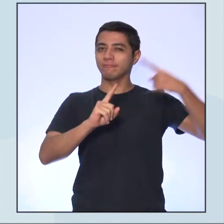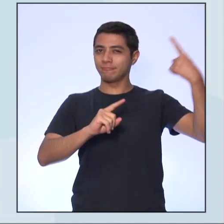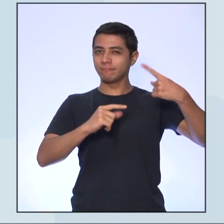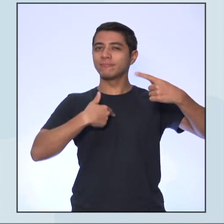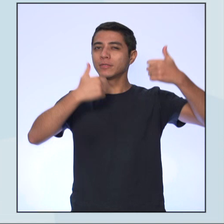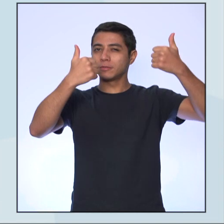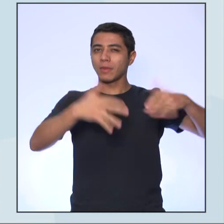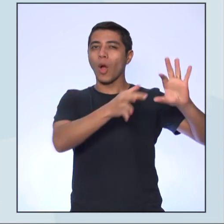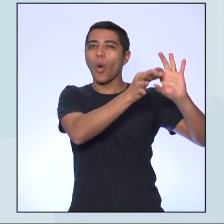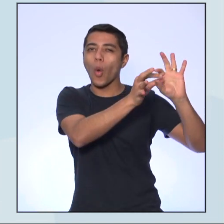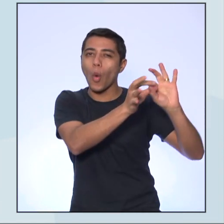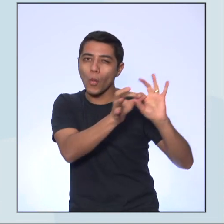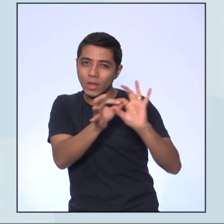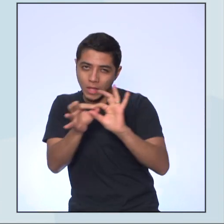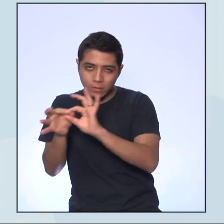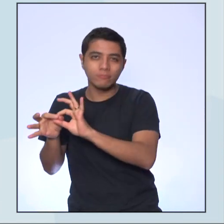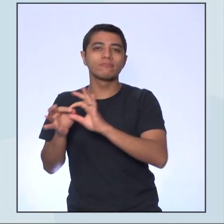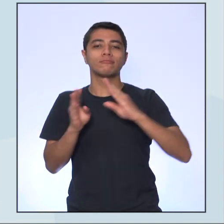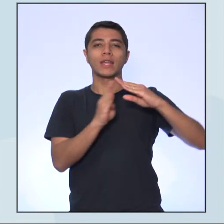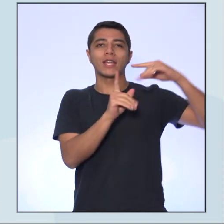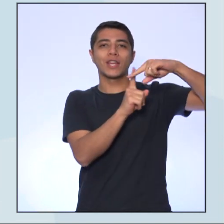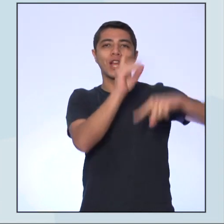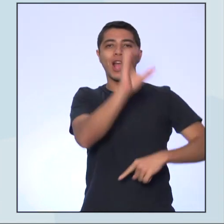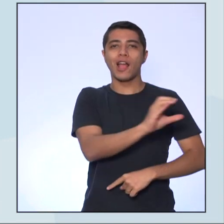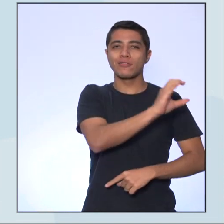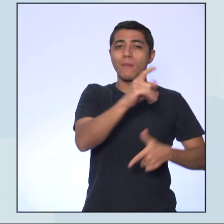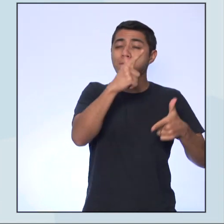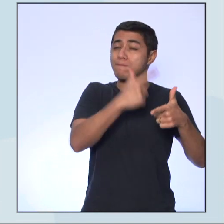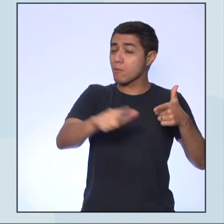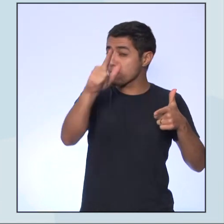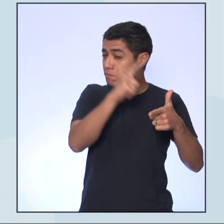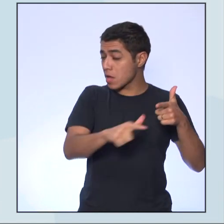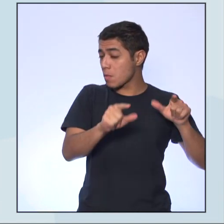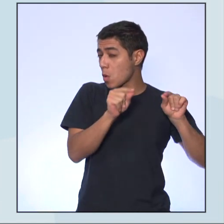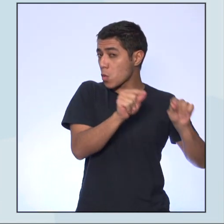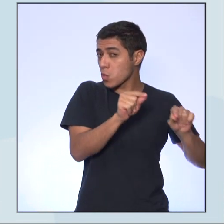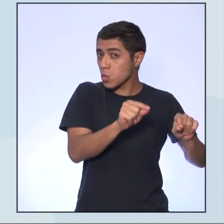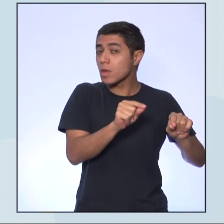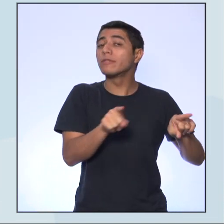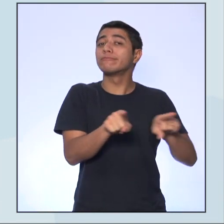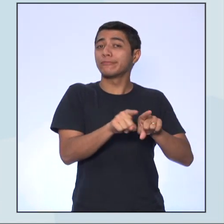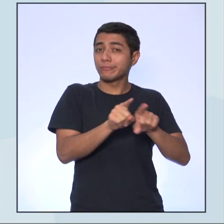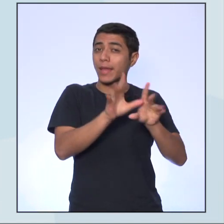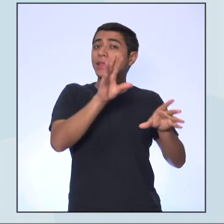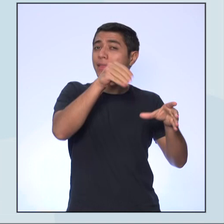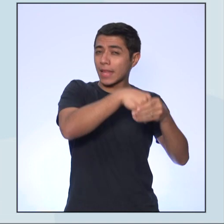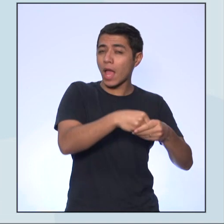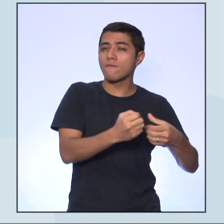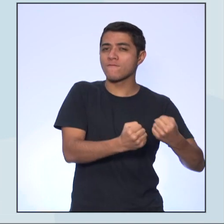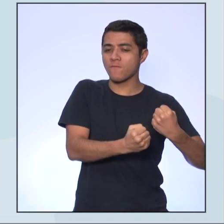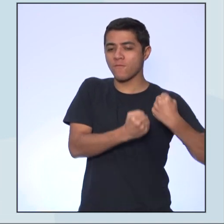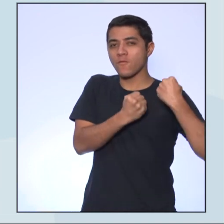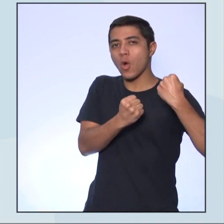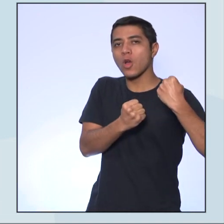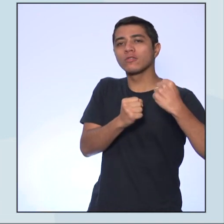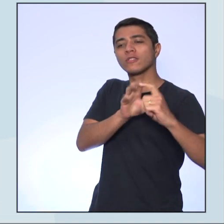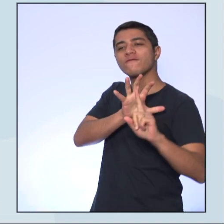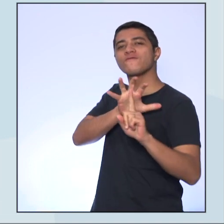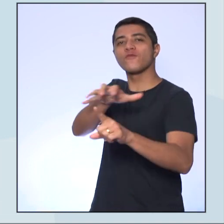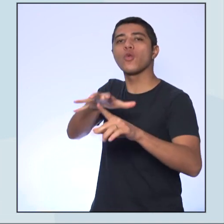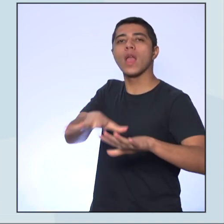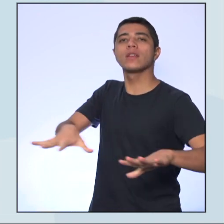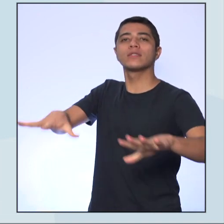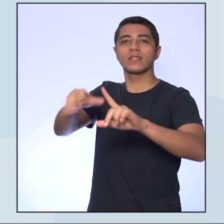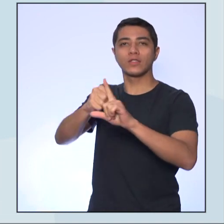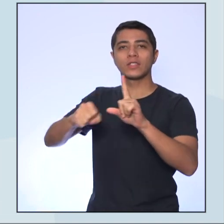Igreja Católica, quais eram os problemas ali de poderio dessa igreja em relação à sociedade, vocês, por